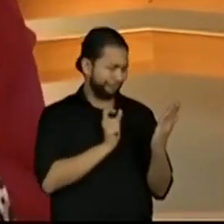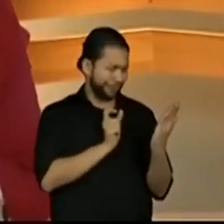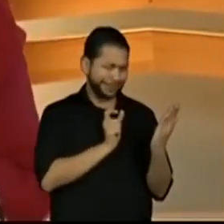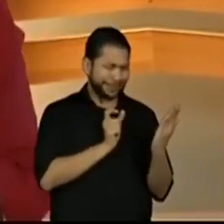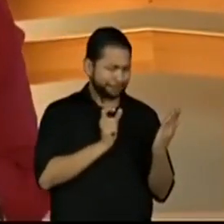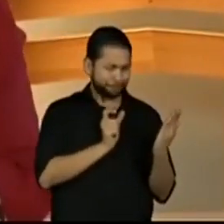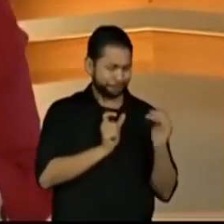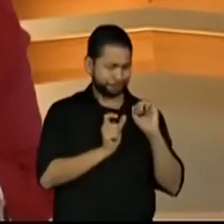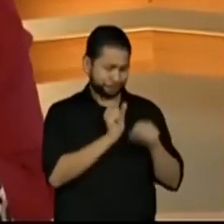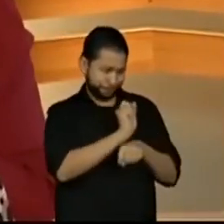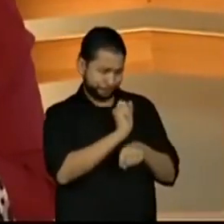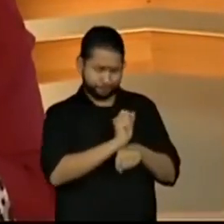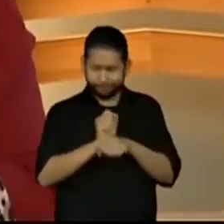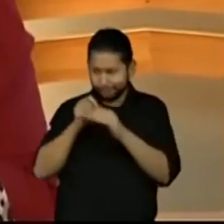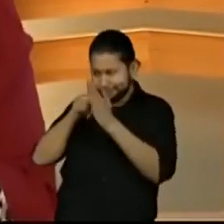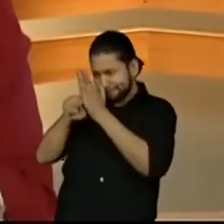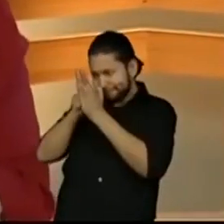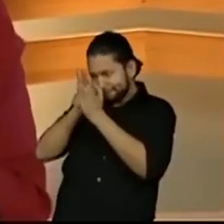assunto